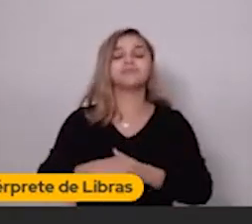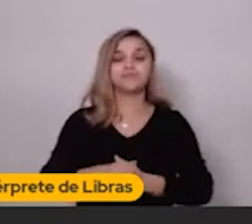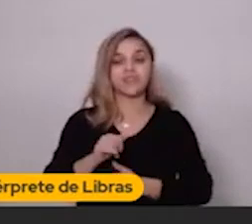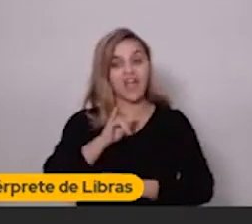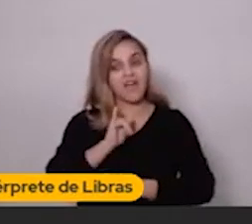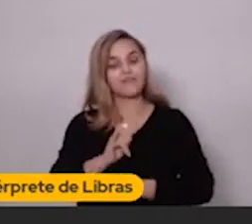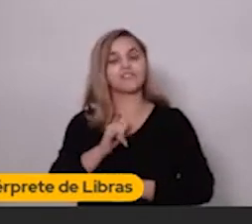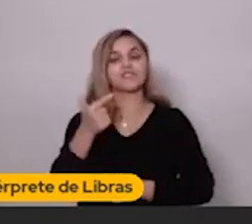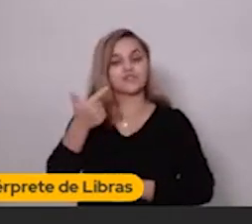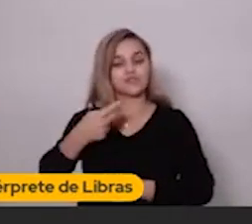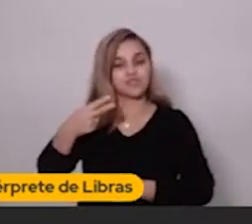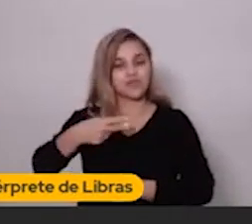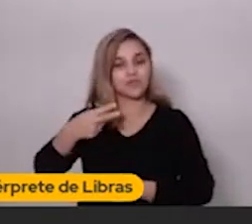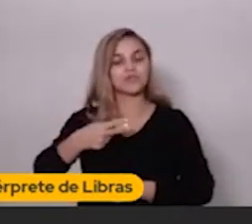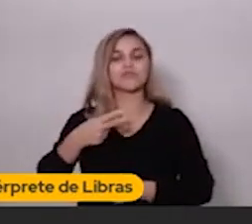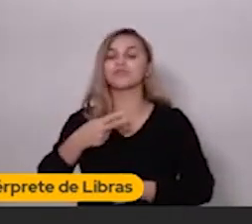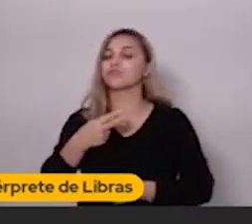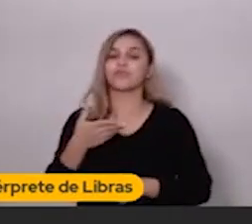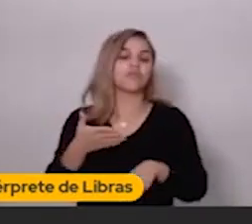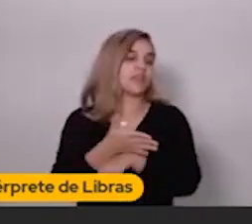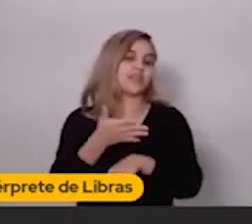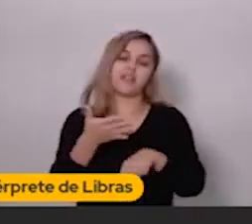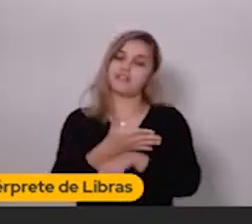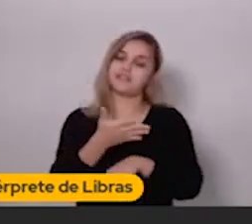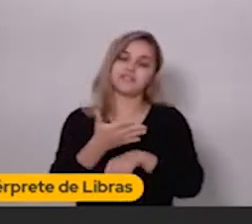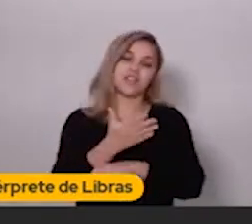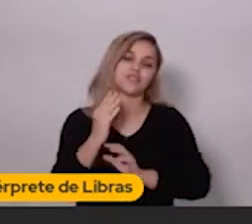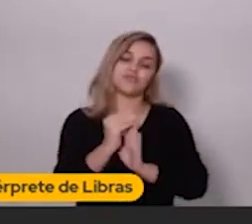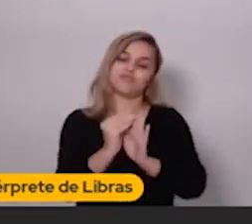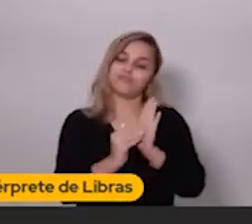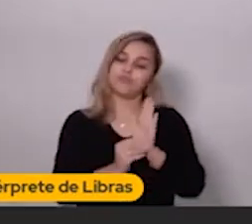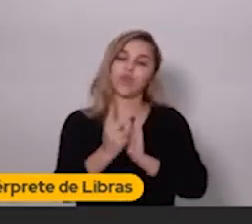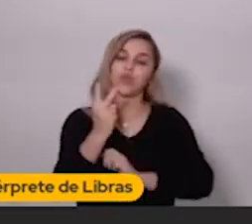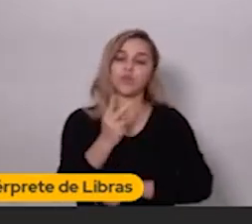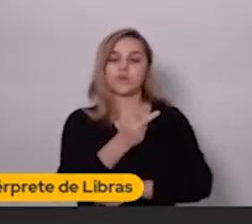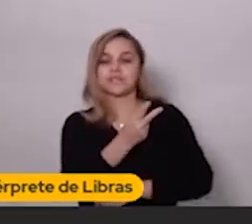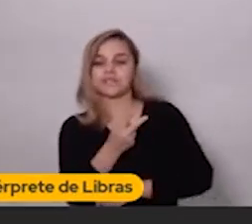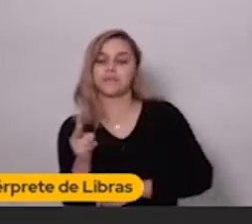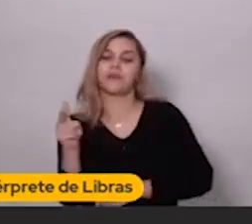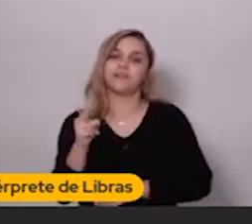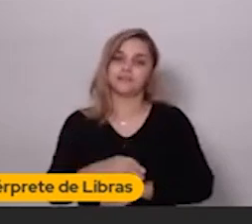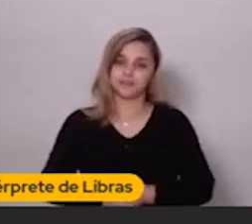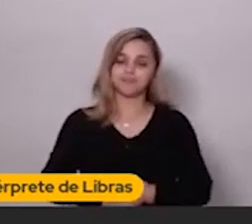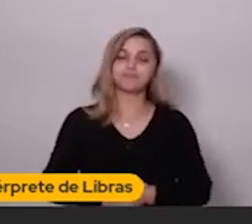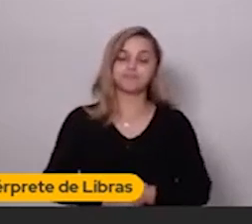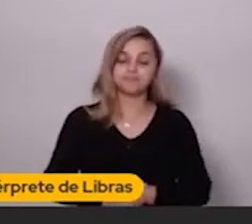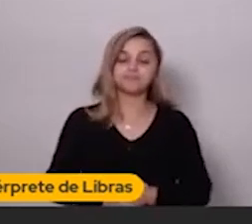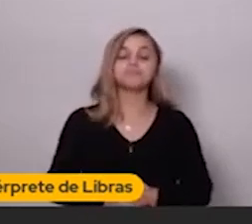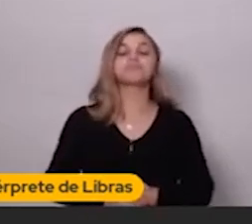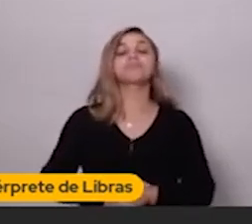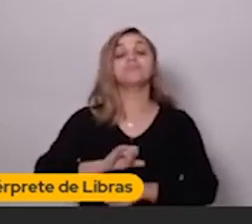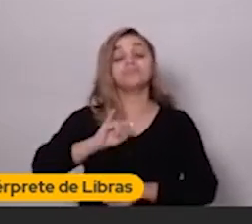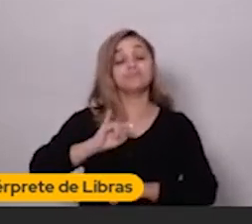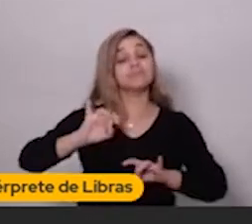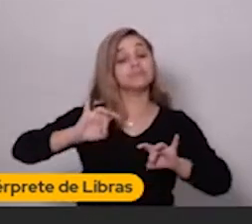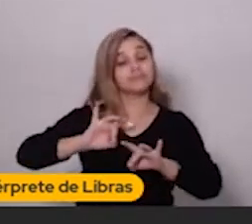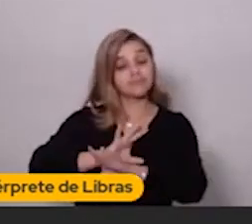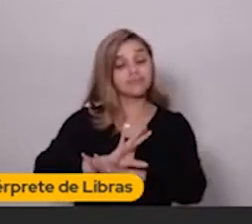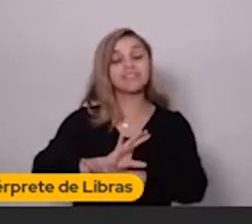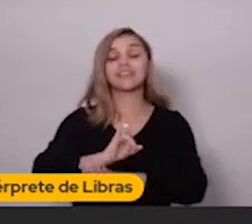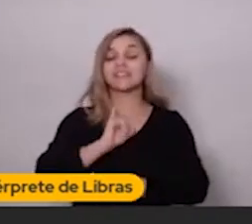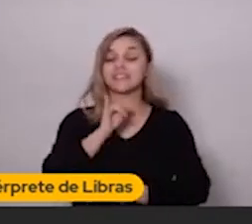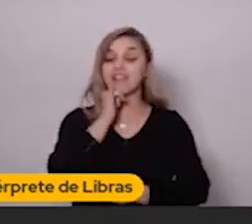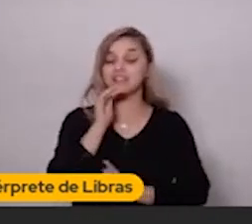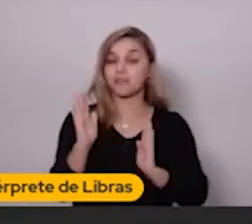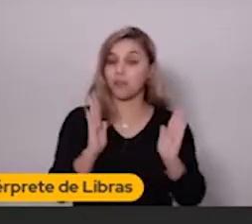nesse caso o canal vai ficar sem acesso a subconteúdo durante 2 semanas, não mais 1 semana. E, finalmente, se dentro